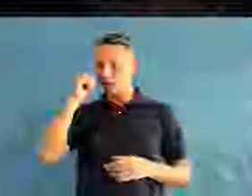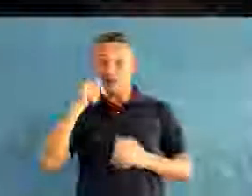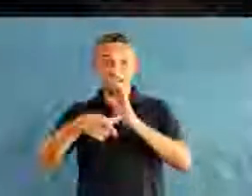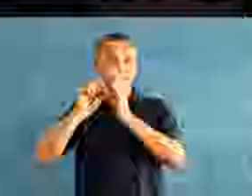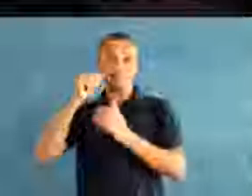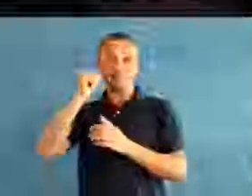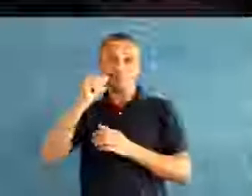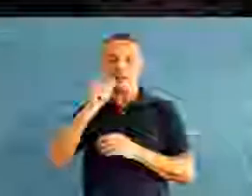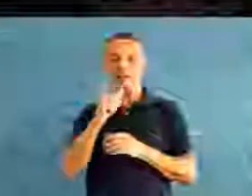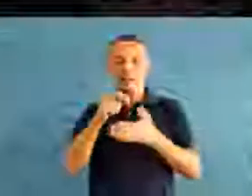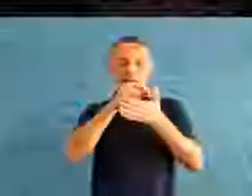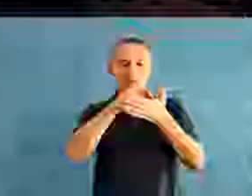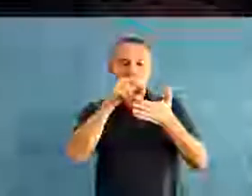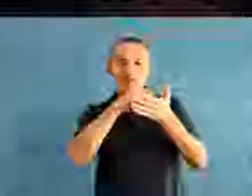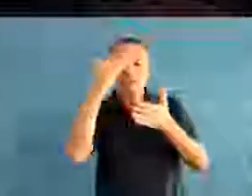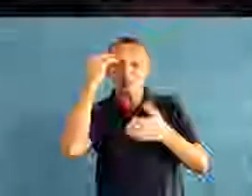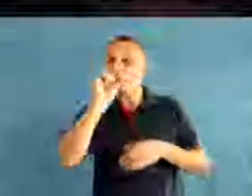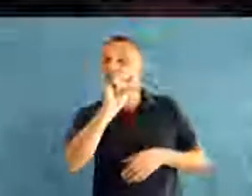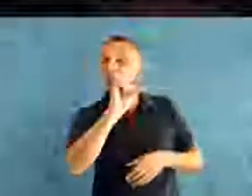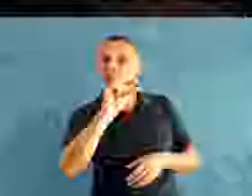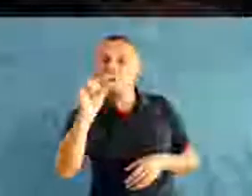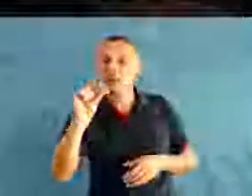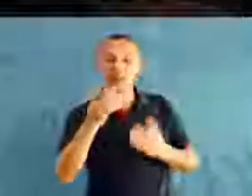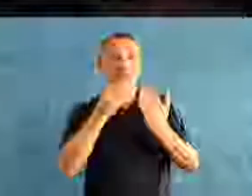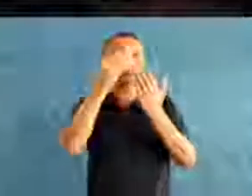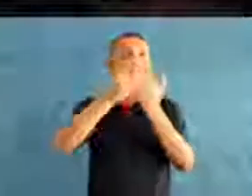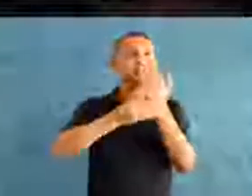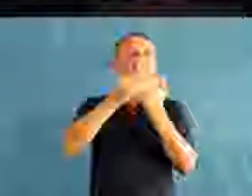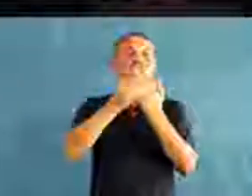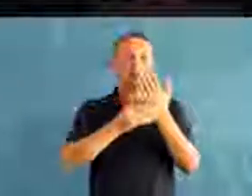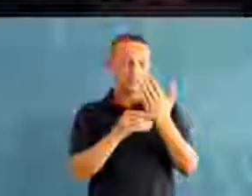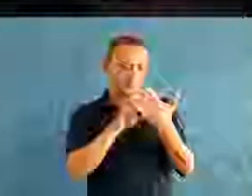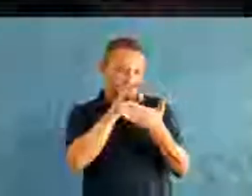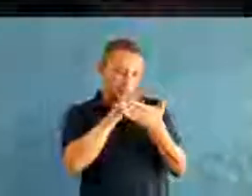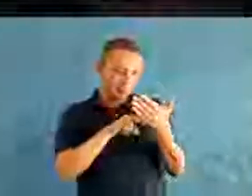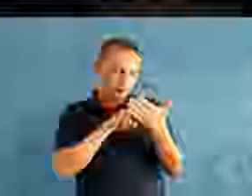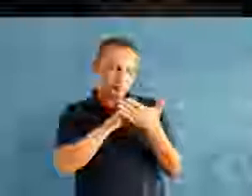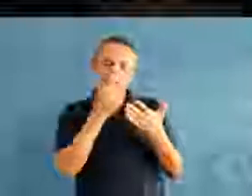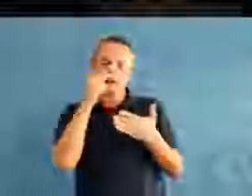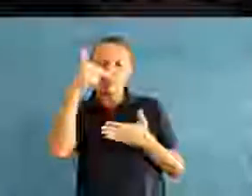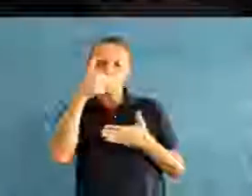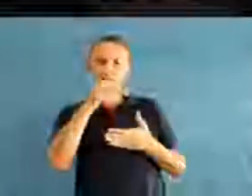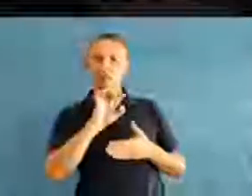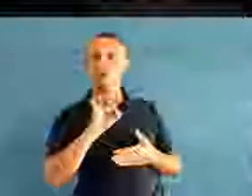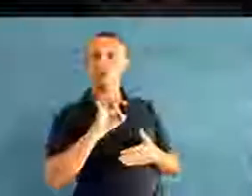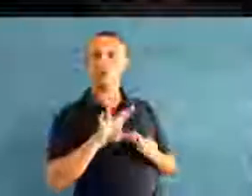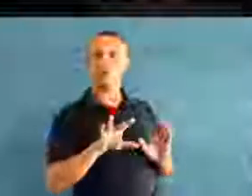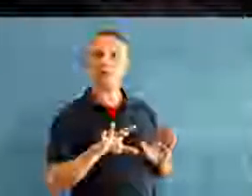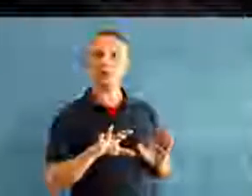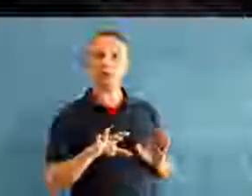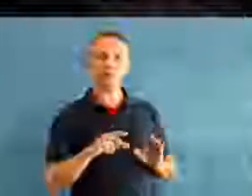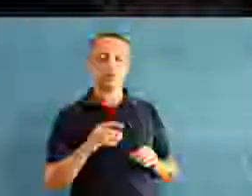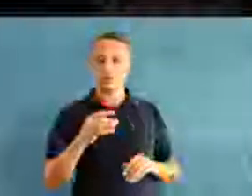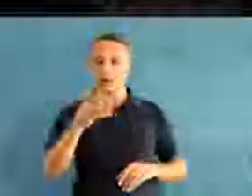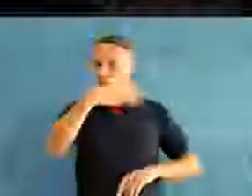finas soletrando apenas livros devotos e novelas, que eram quase histórias de Trancoso, causa pasmo ver